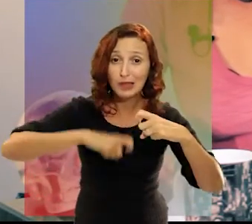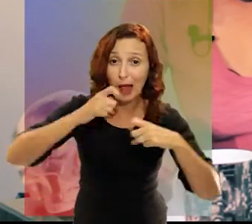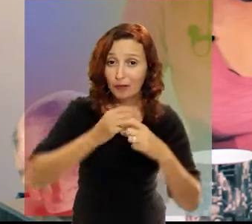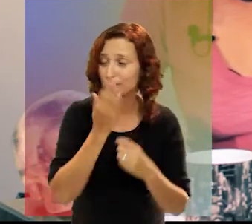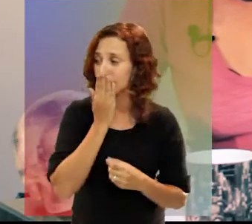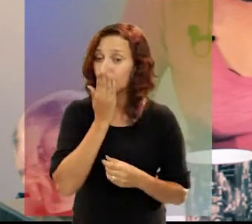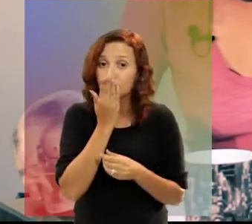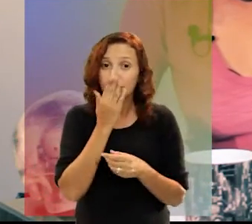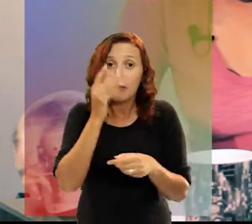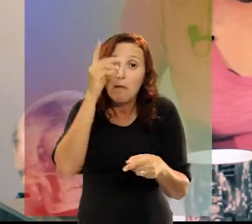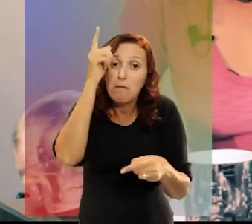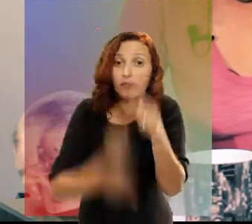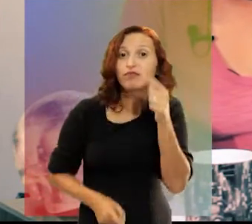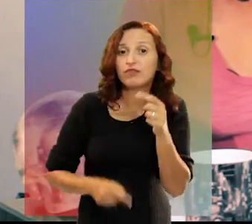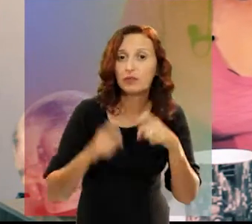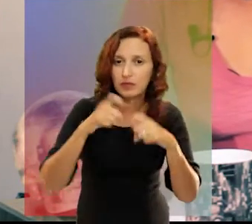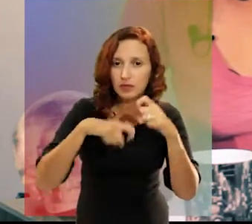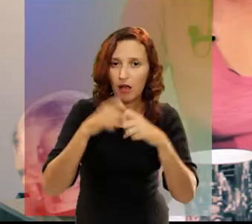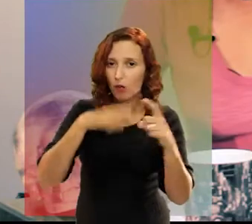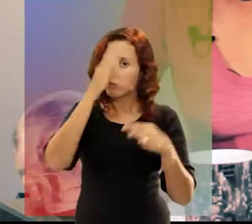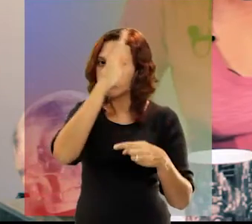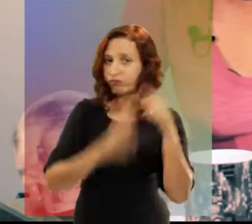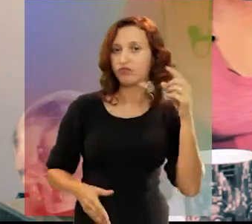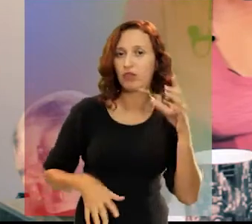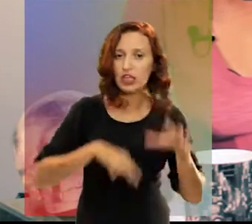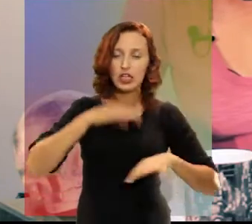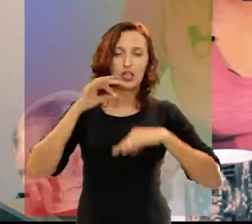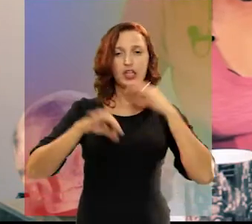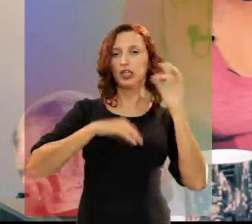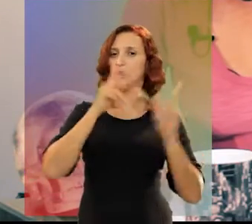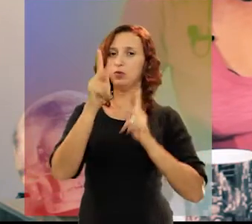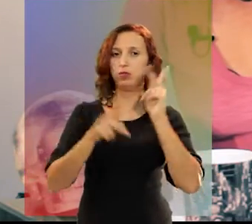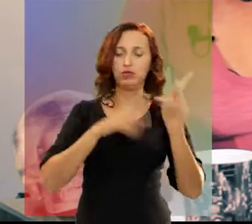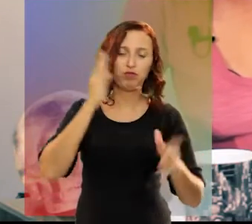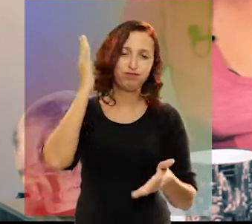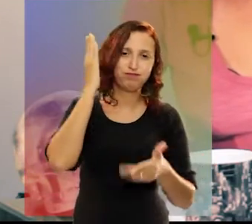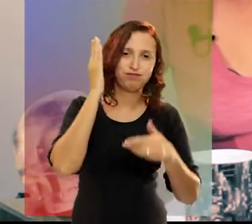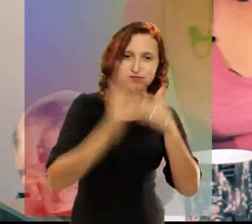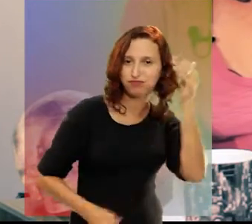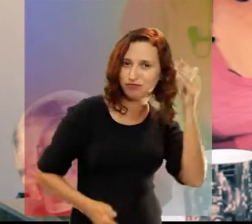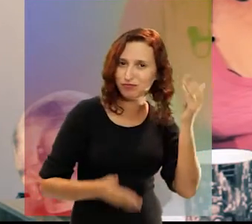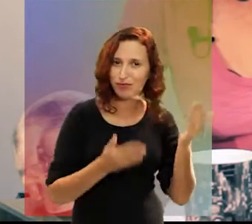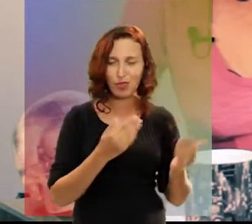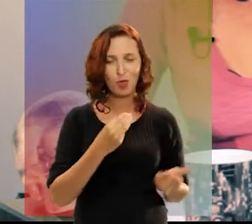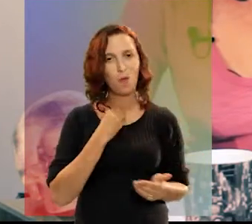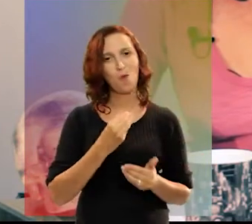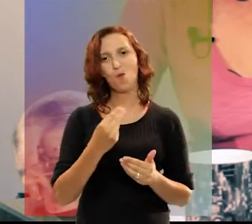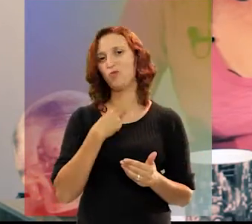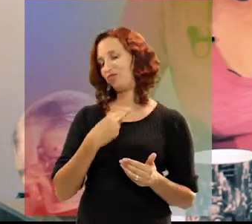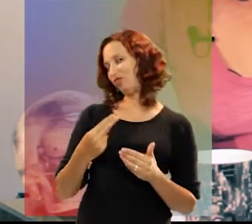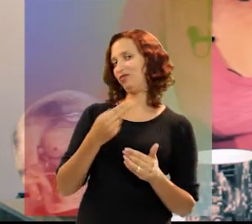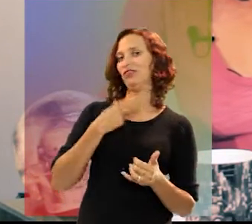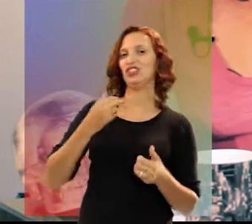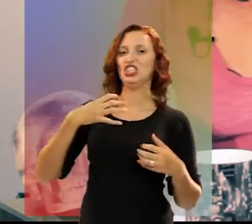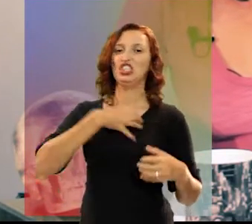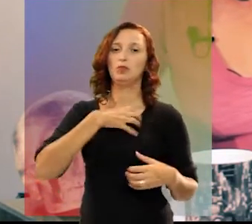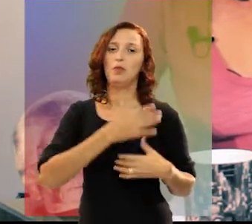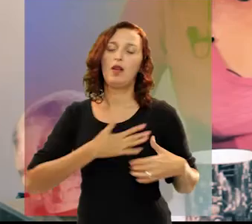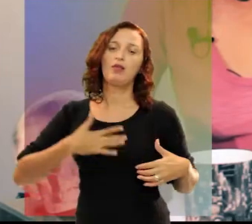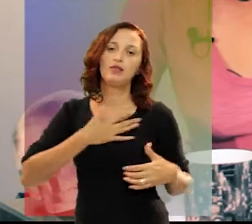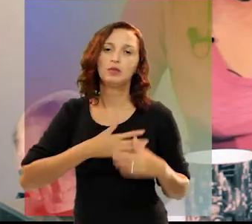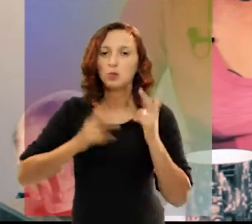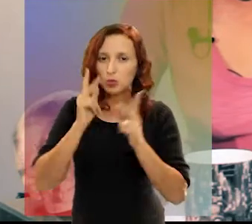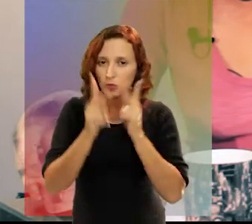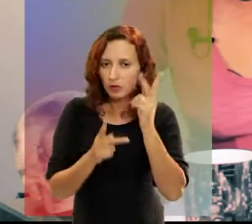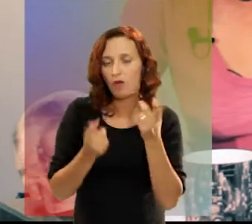proíbe o sexo, né? Que corta o sexo, que corta o prazer, que corta o orgasmo da população, para a população não sentir prazer. E aí nesse V